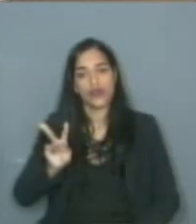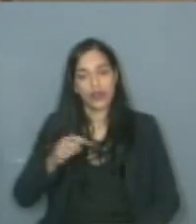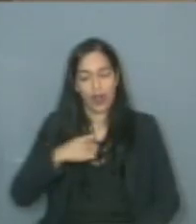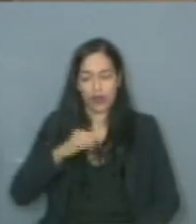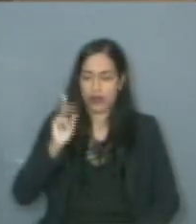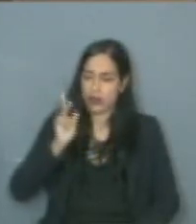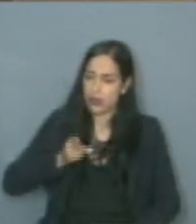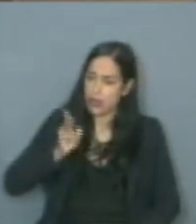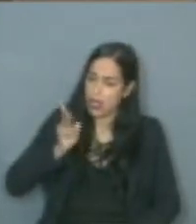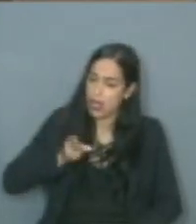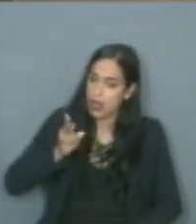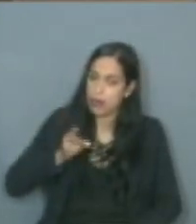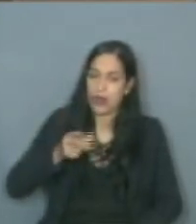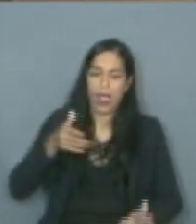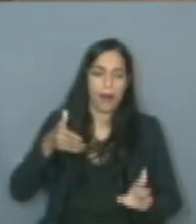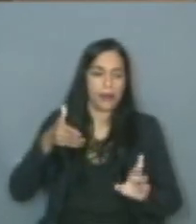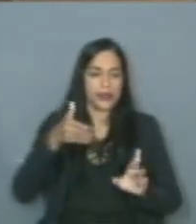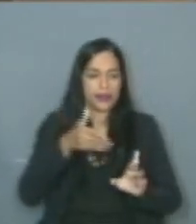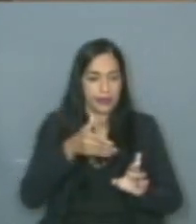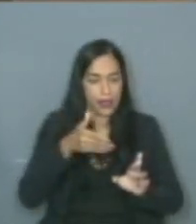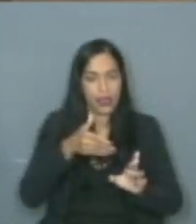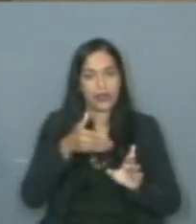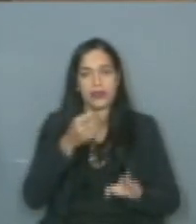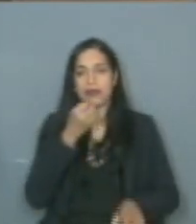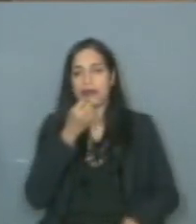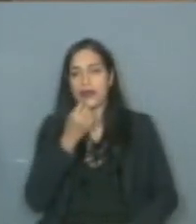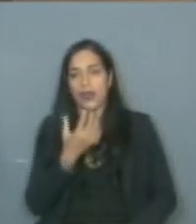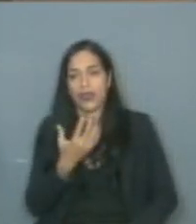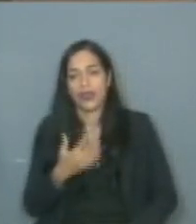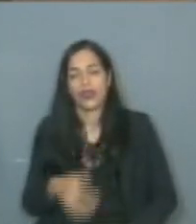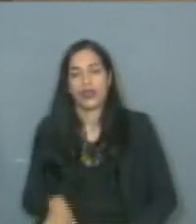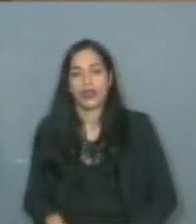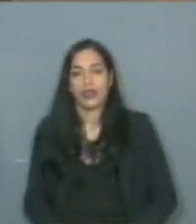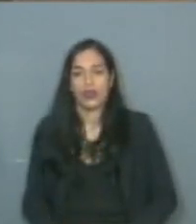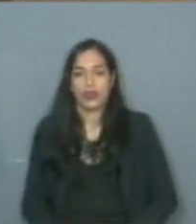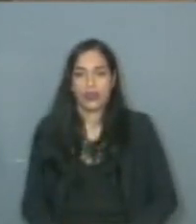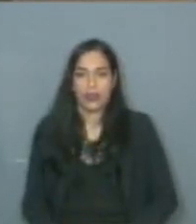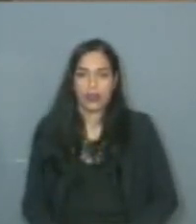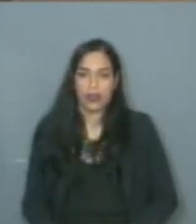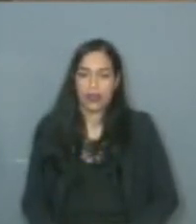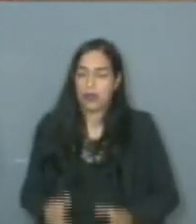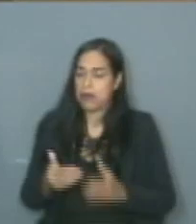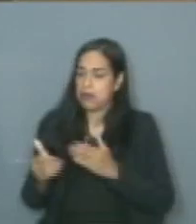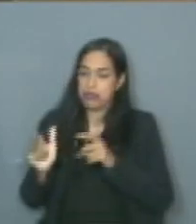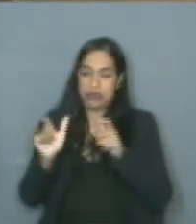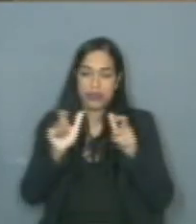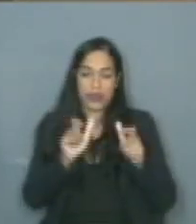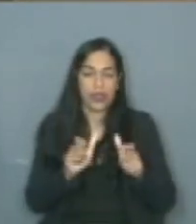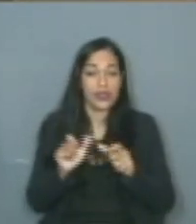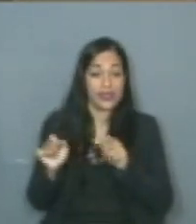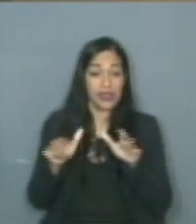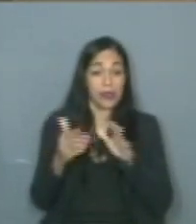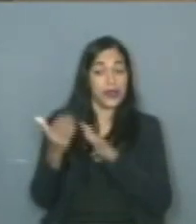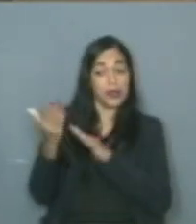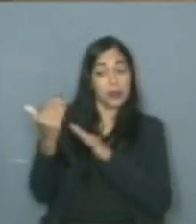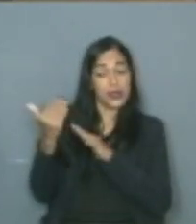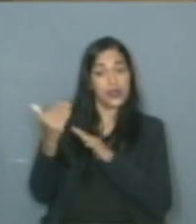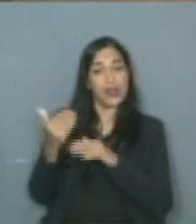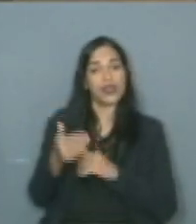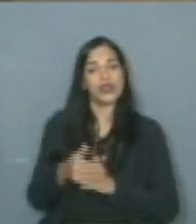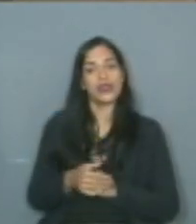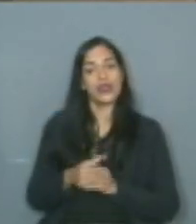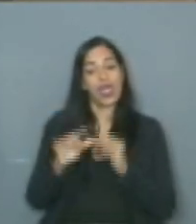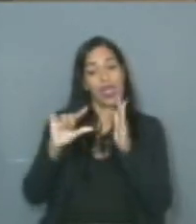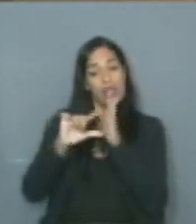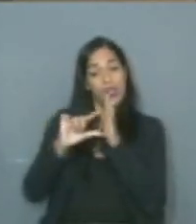sempre saio lá muito bem representado, tá para onde você anda. Semana passada, a